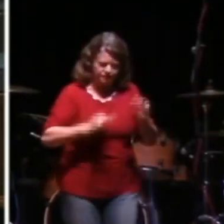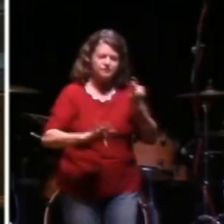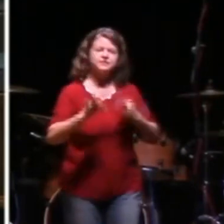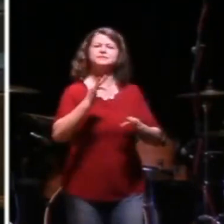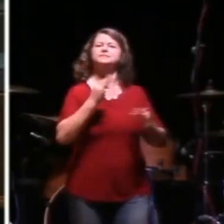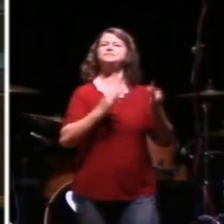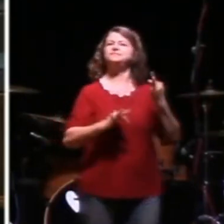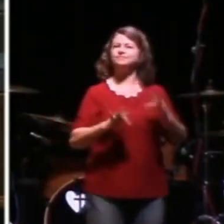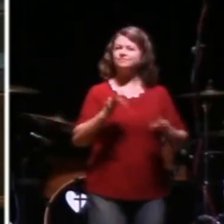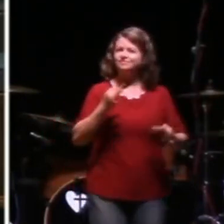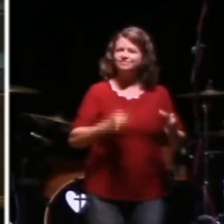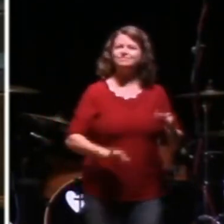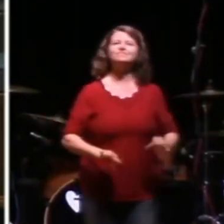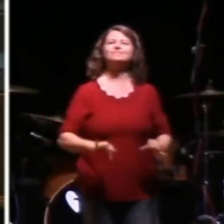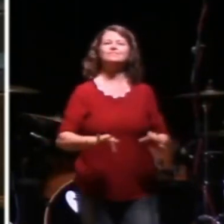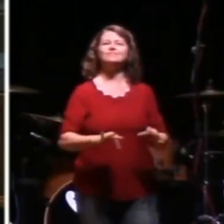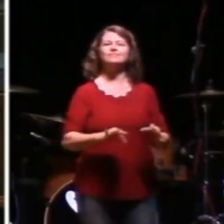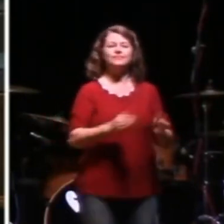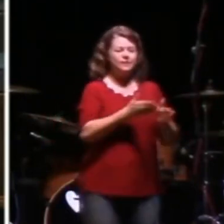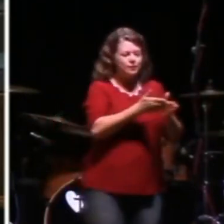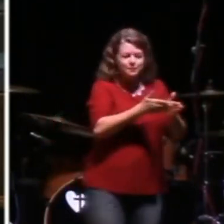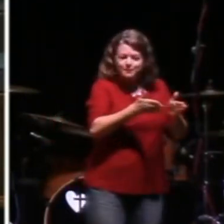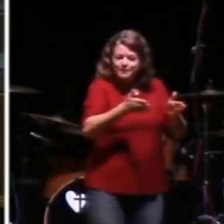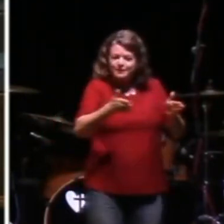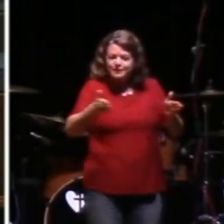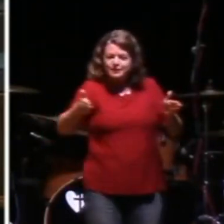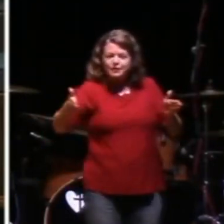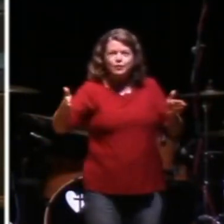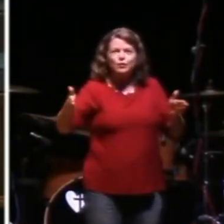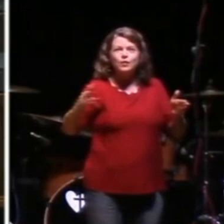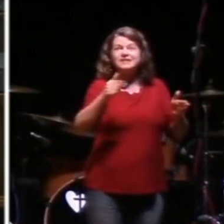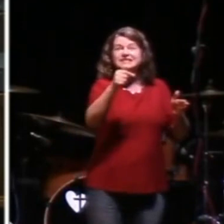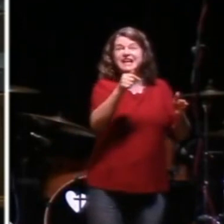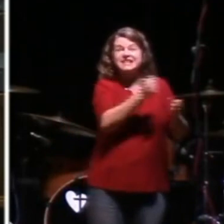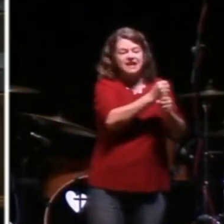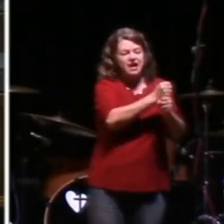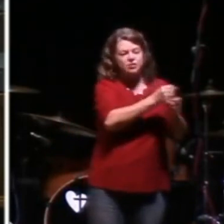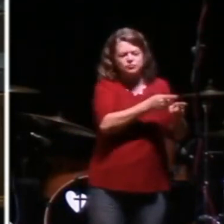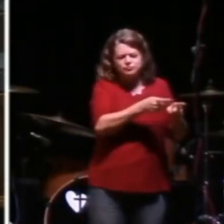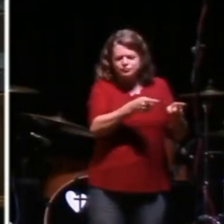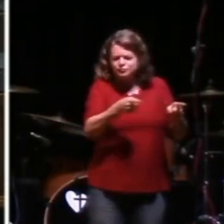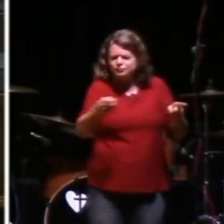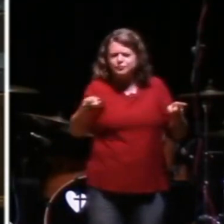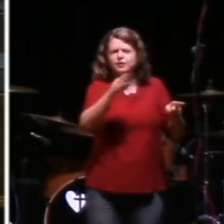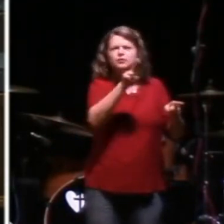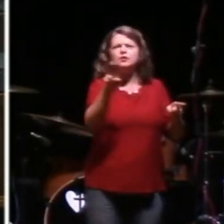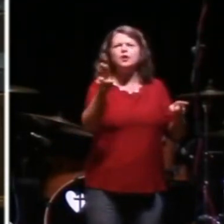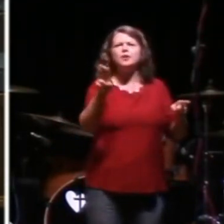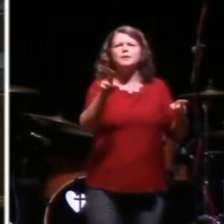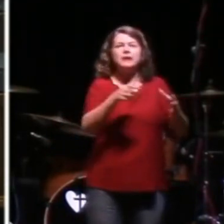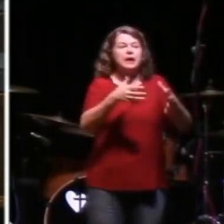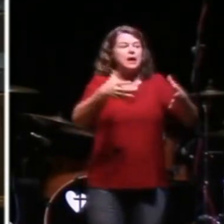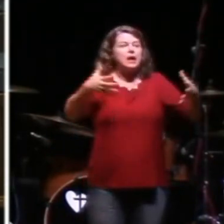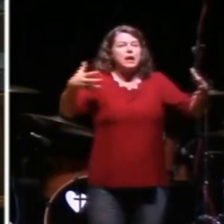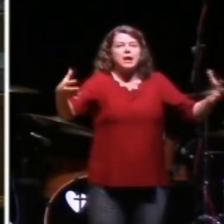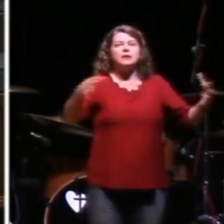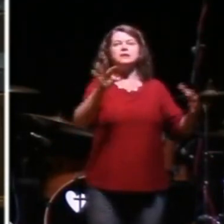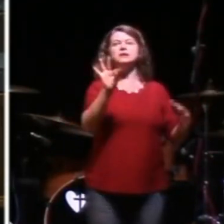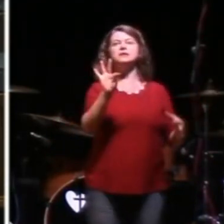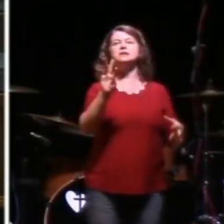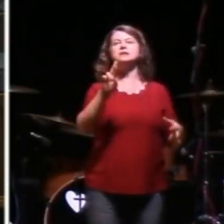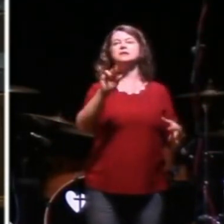no meio no início de um período chamado de grande tribulação que tem 7 anos é o início dos primeiros sete anos